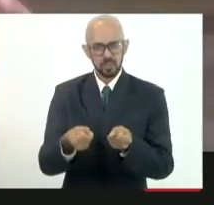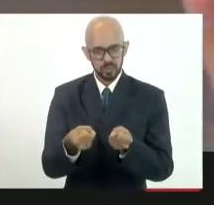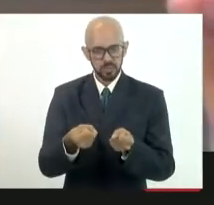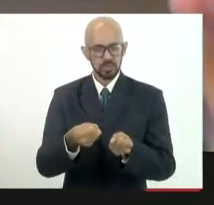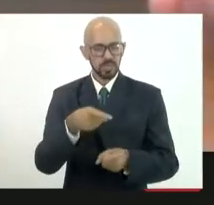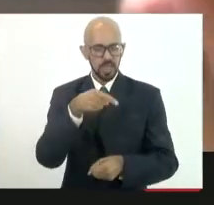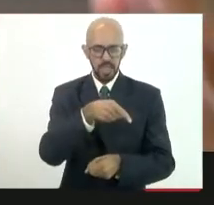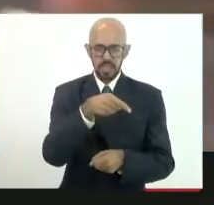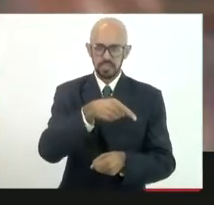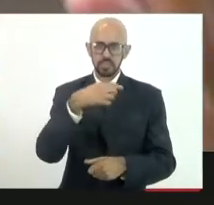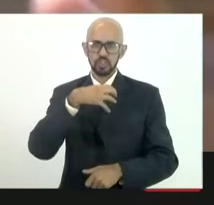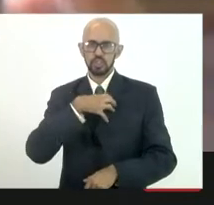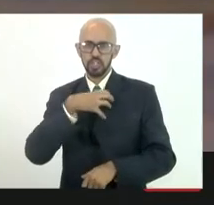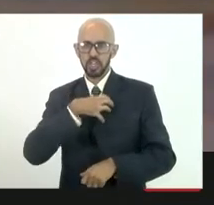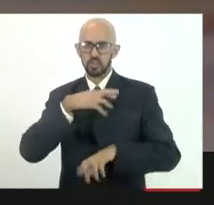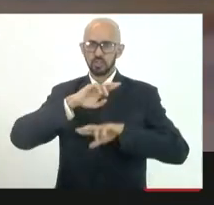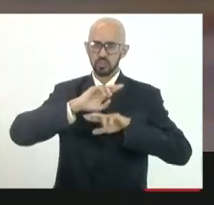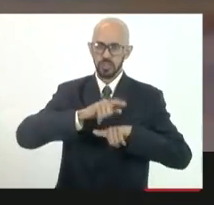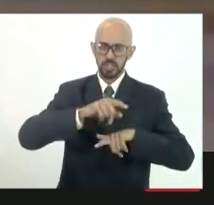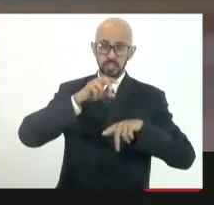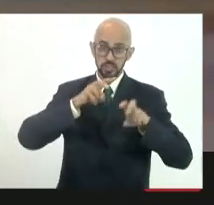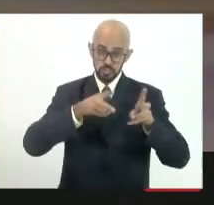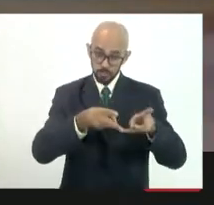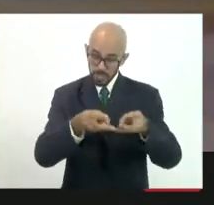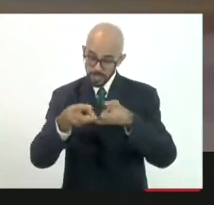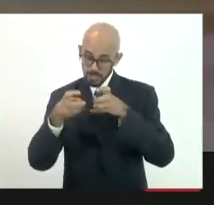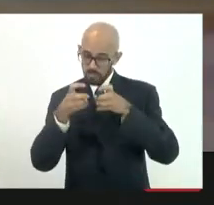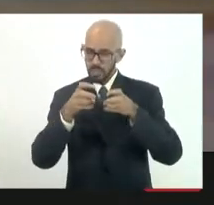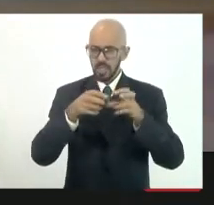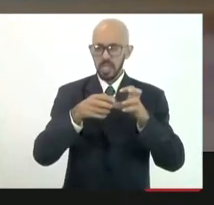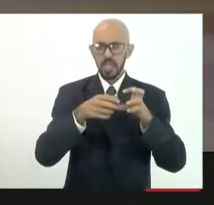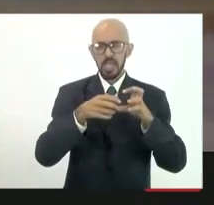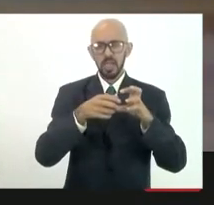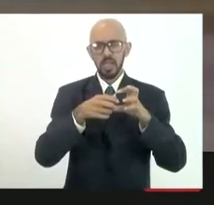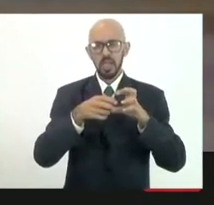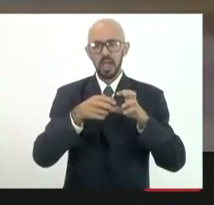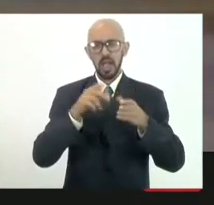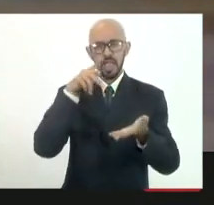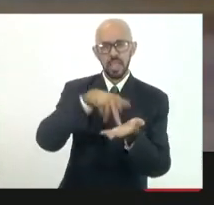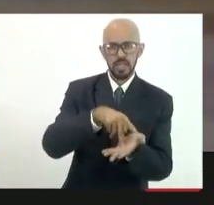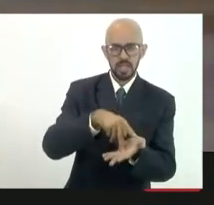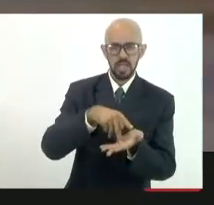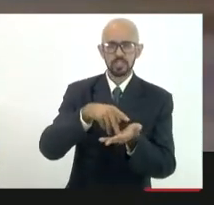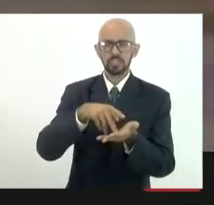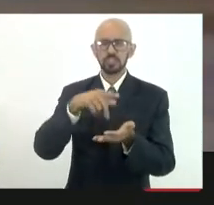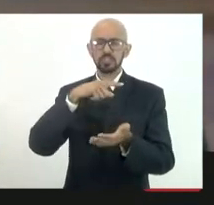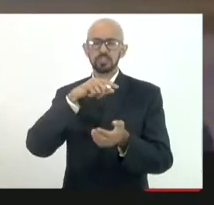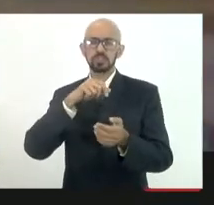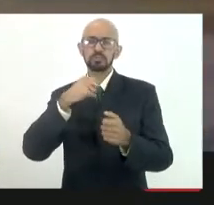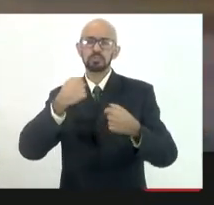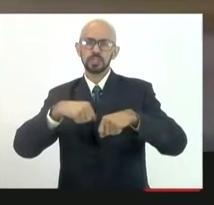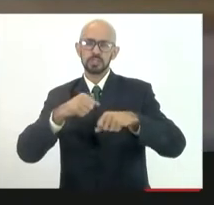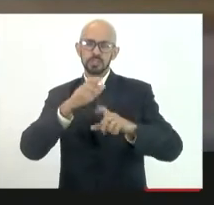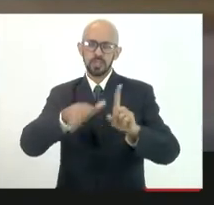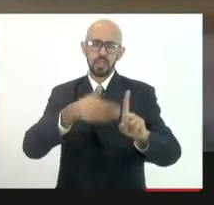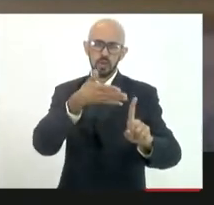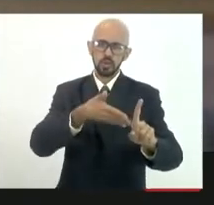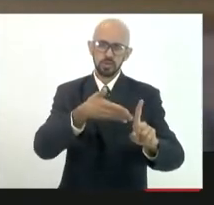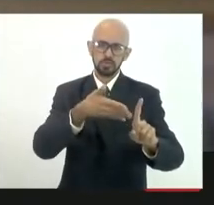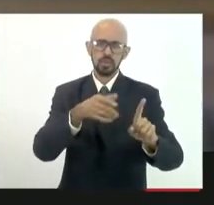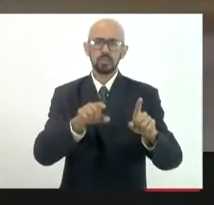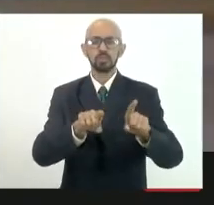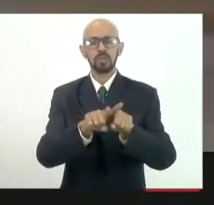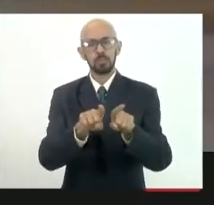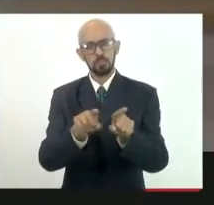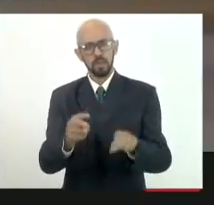essa maneira de enxergar a realidade tenha o pleno pleno reconhecimento e valorização.